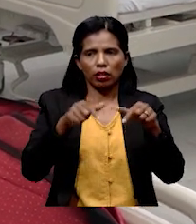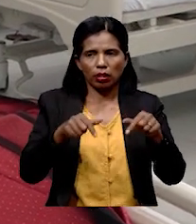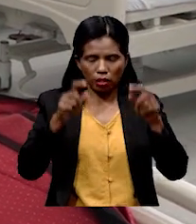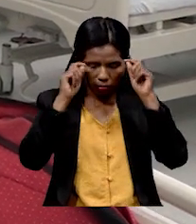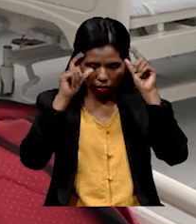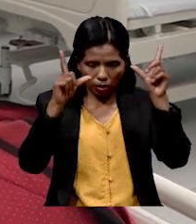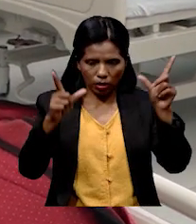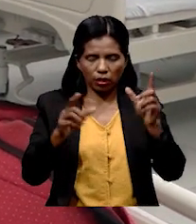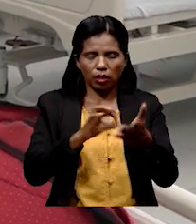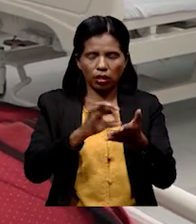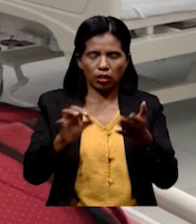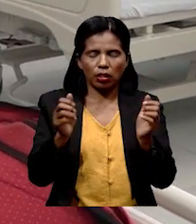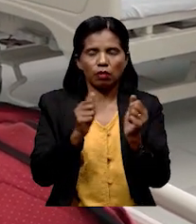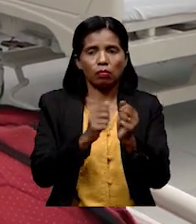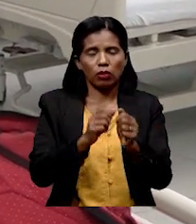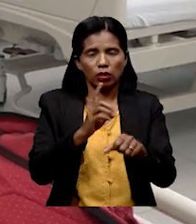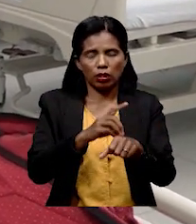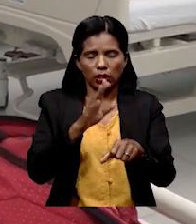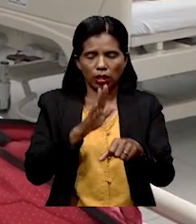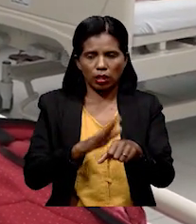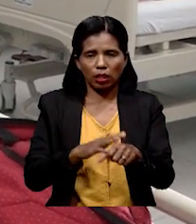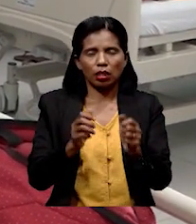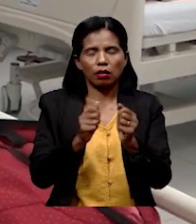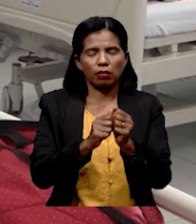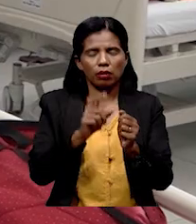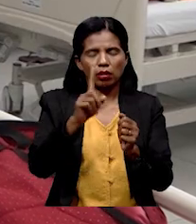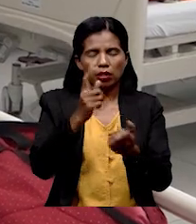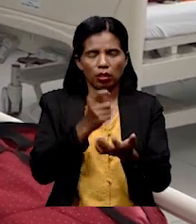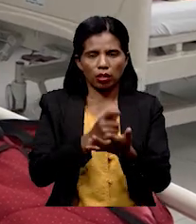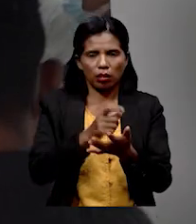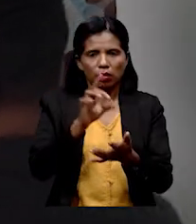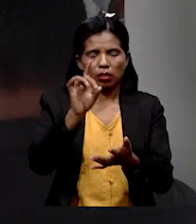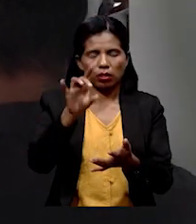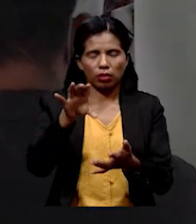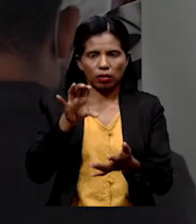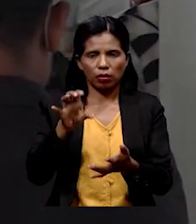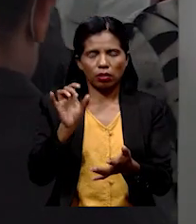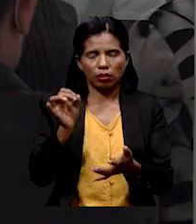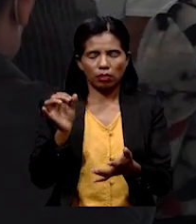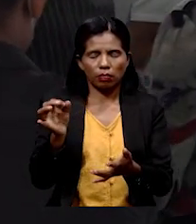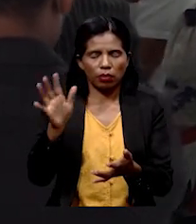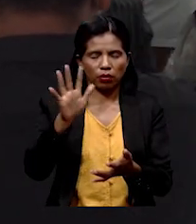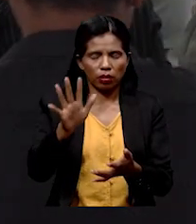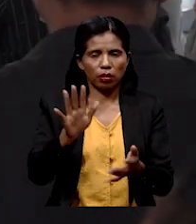caso dengue hamutu krihun ida atu situ sianulu resensia, husi número ne, labarik na inrua nulu